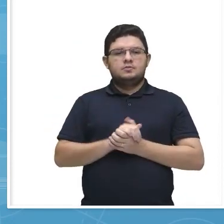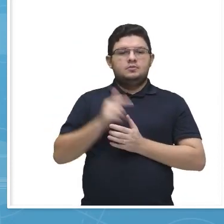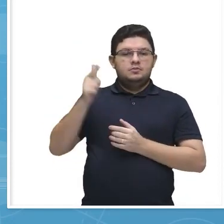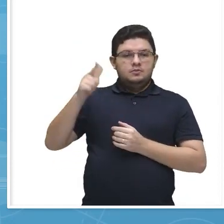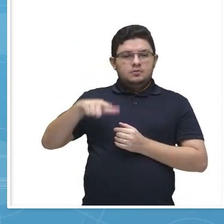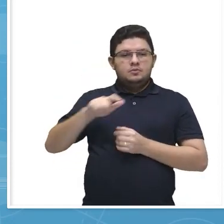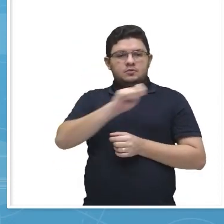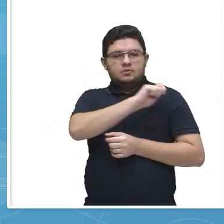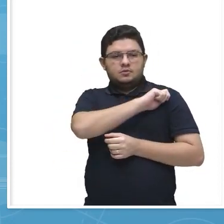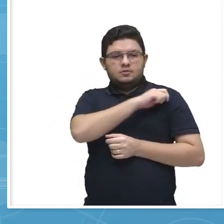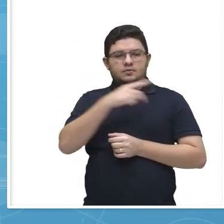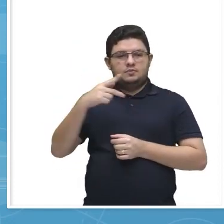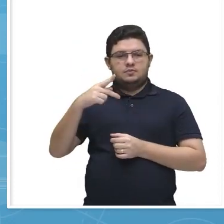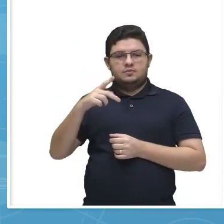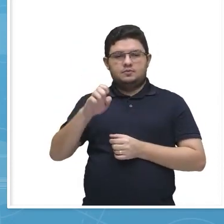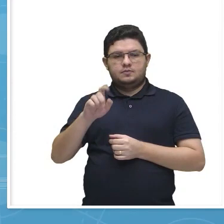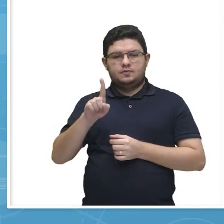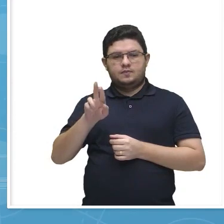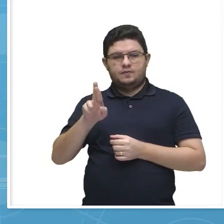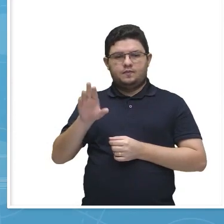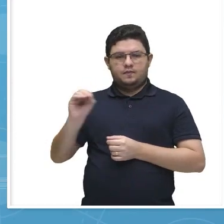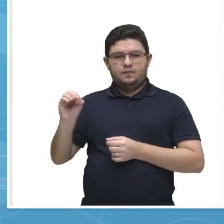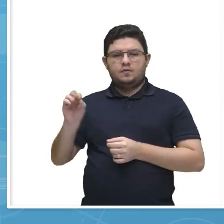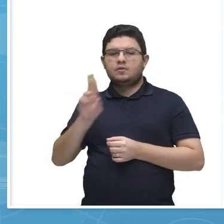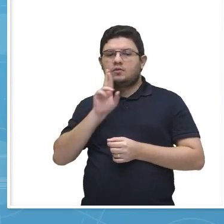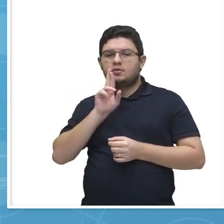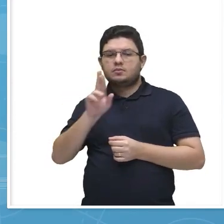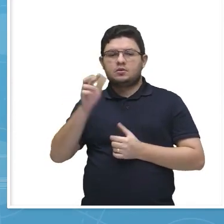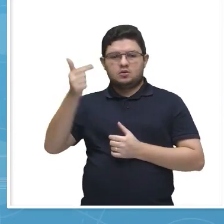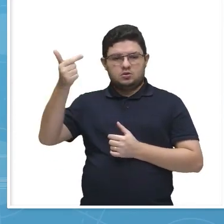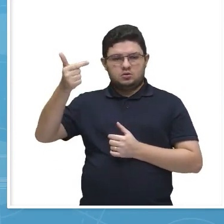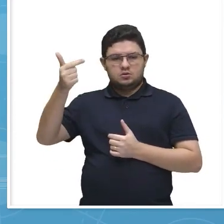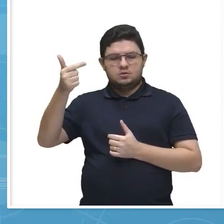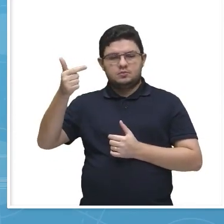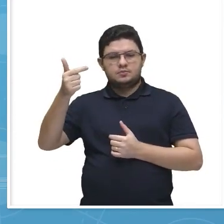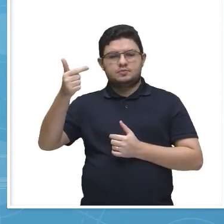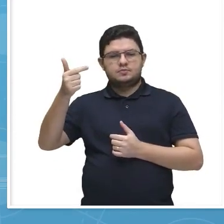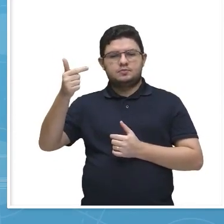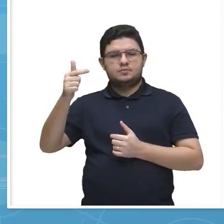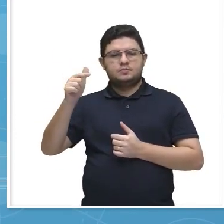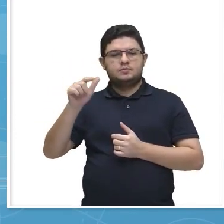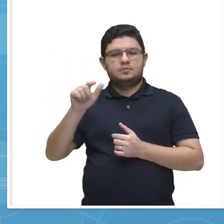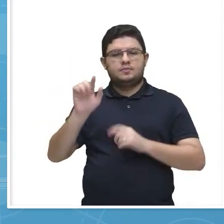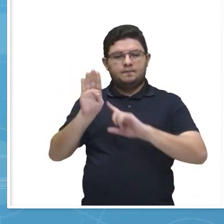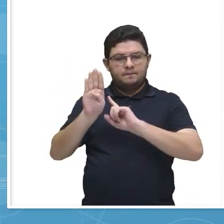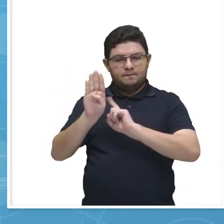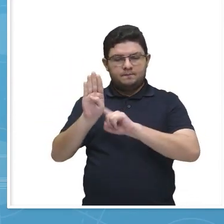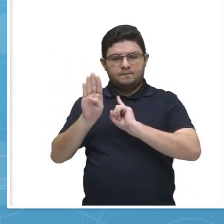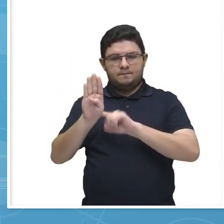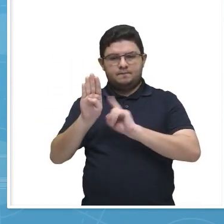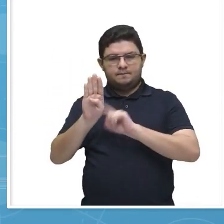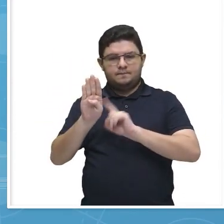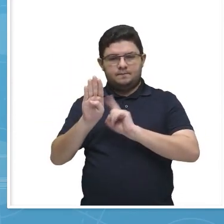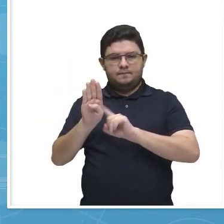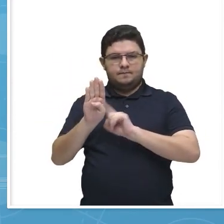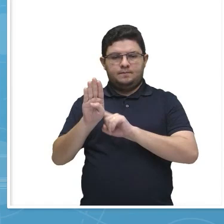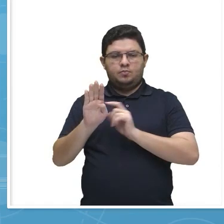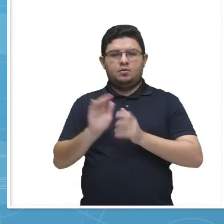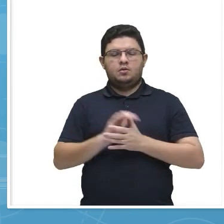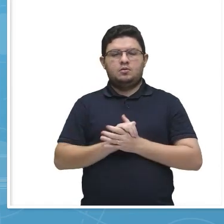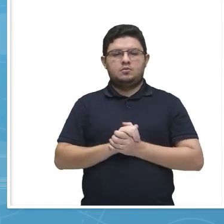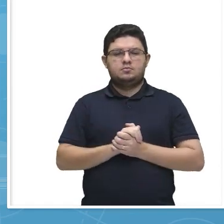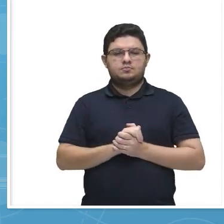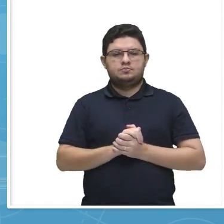aluno interagindo? Pedro Lucas. Pedro Lucas respondeu que a questão 2, a resposta é a letra B,